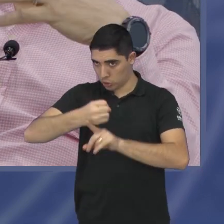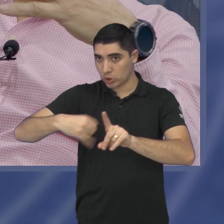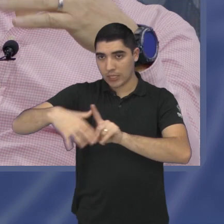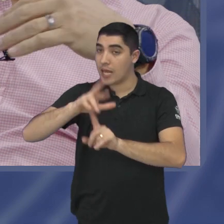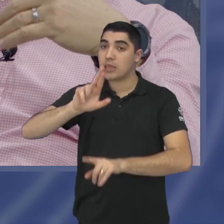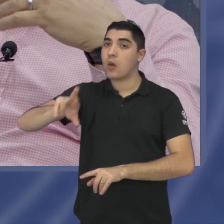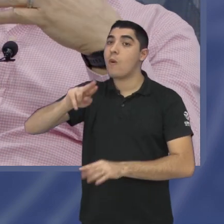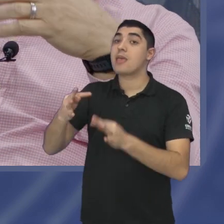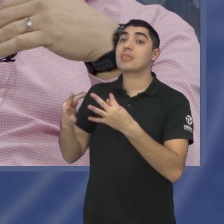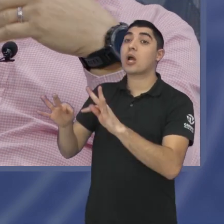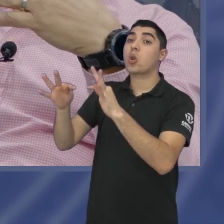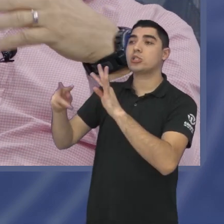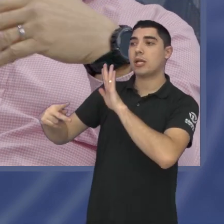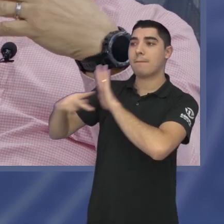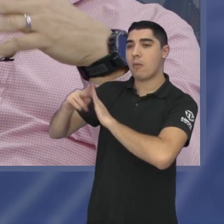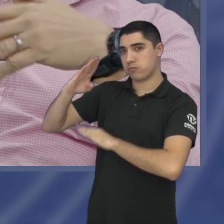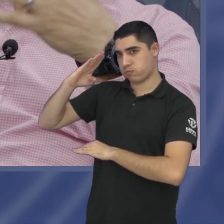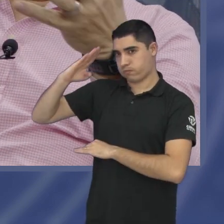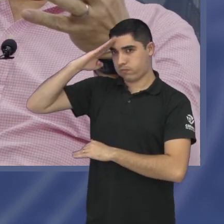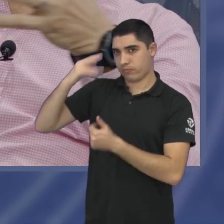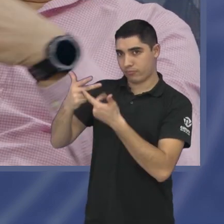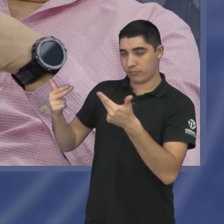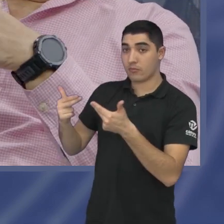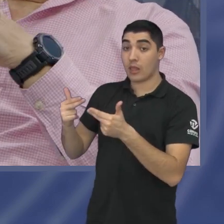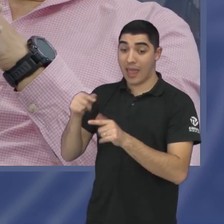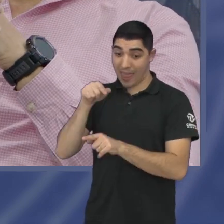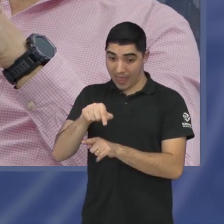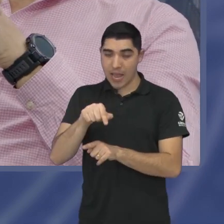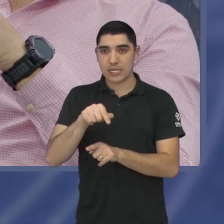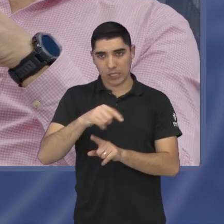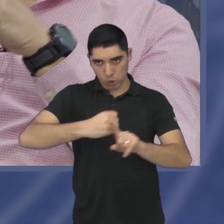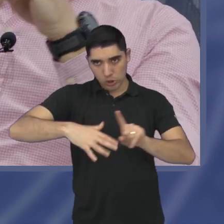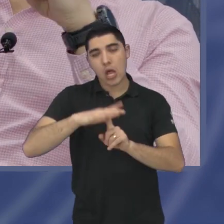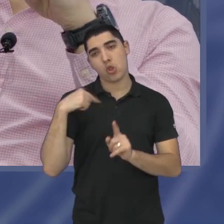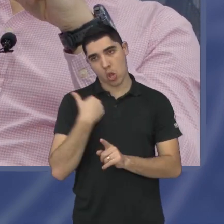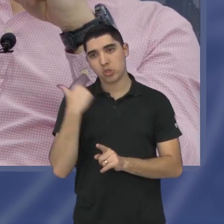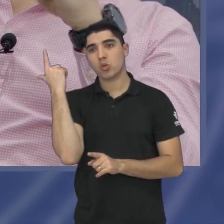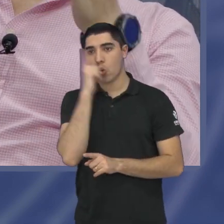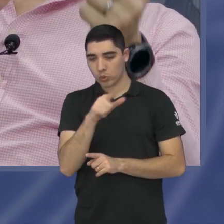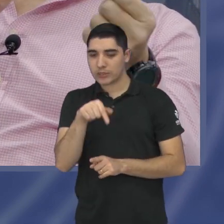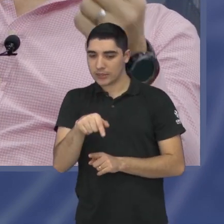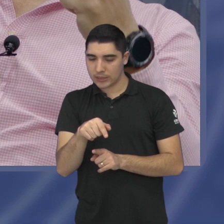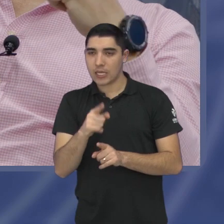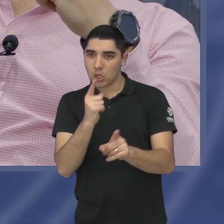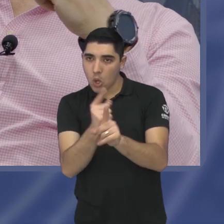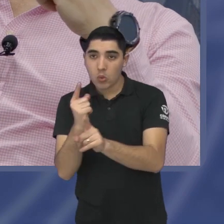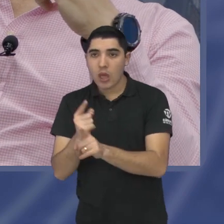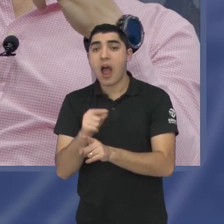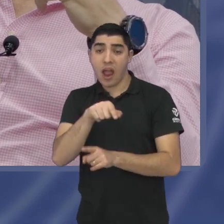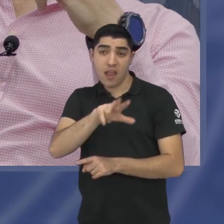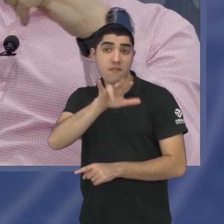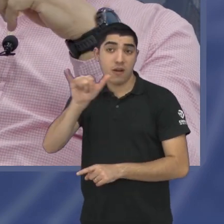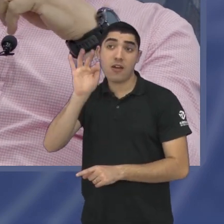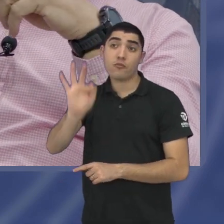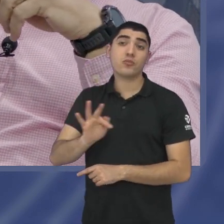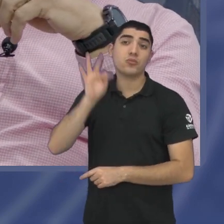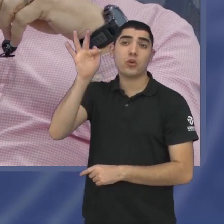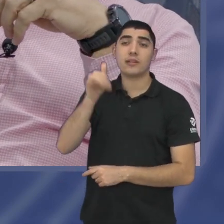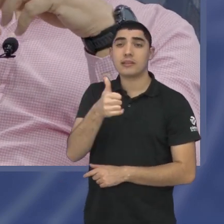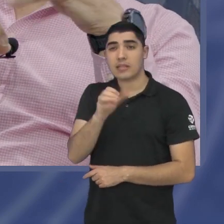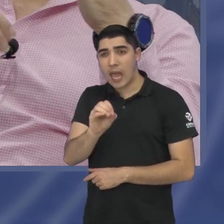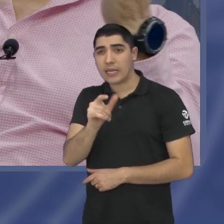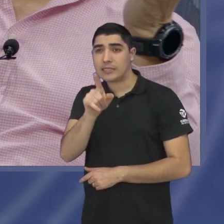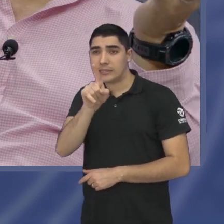que tem acesso, nós temos acesso, que elas provavelmente vão chegar para a sociedade daqui a 10, 15 anos na